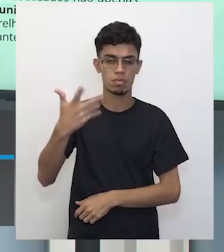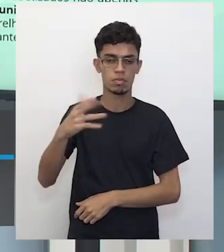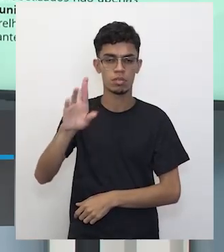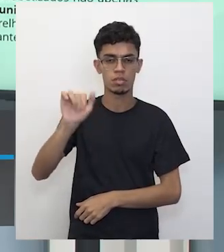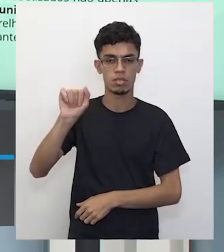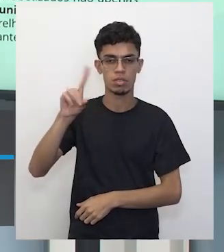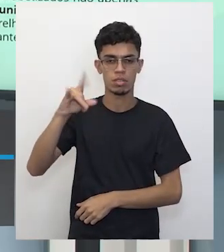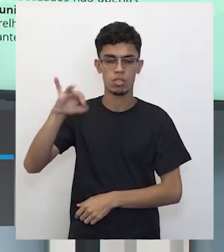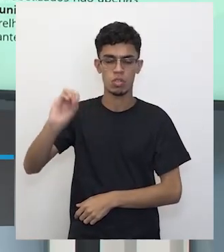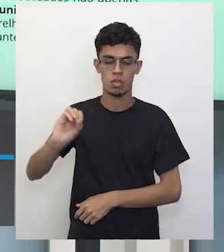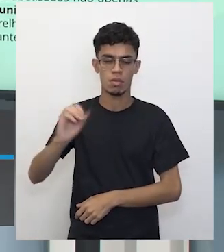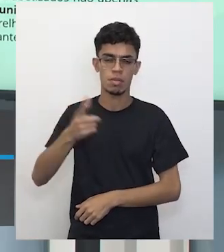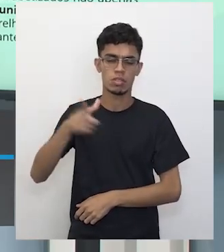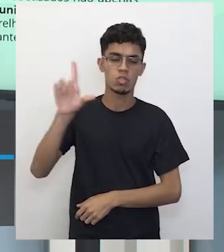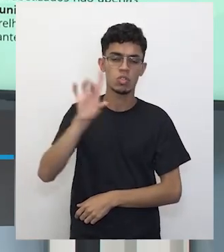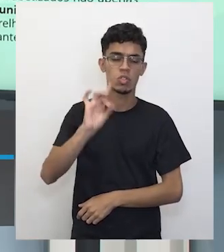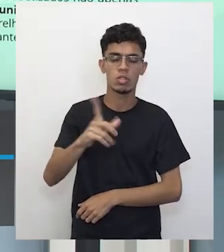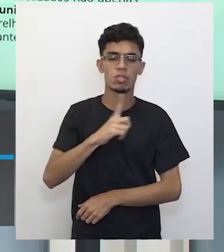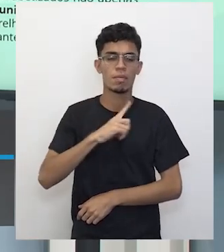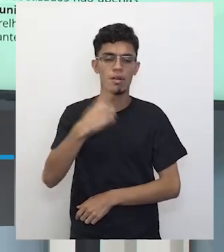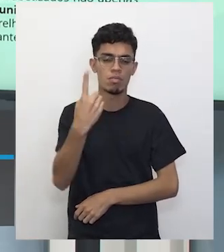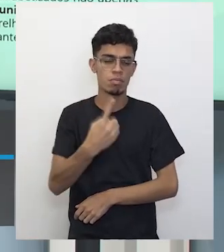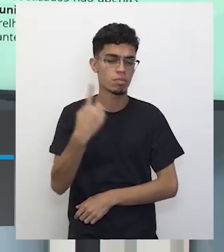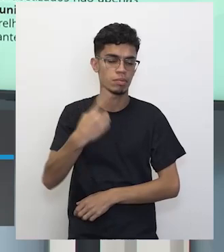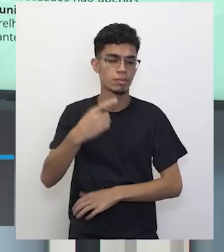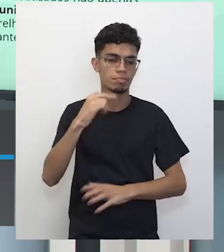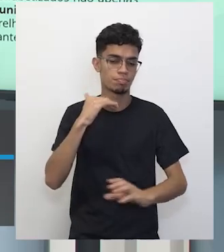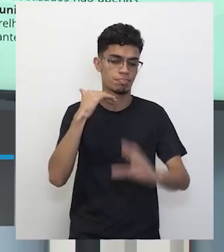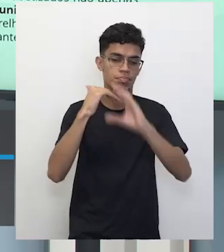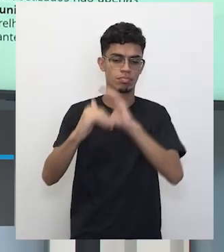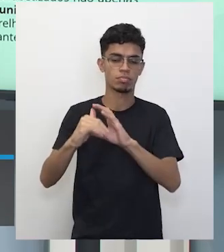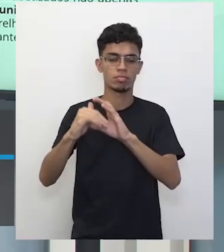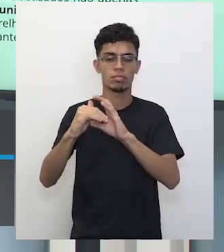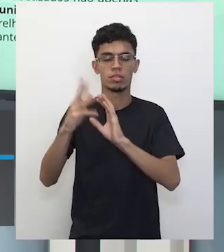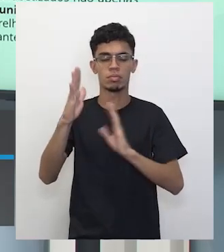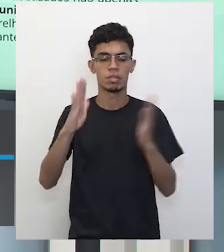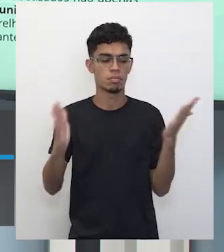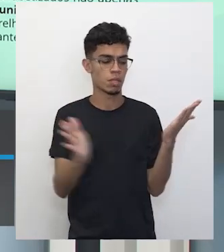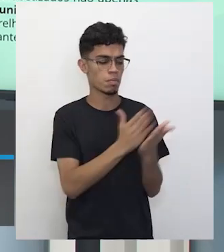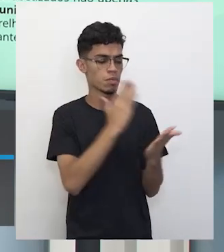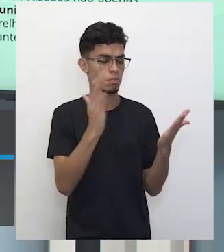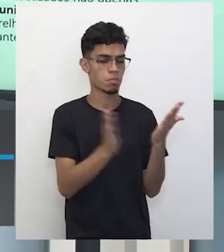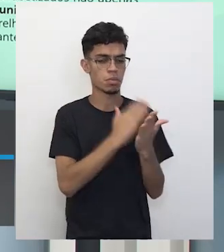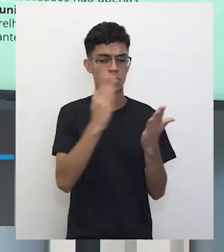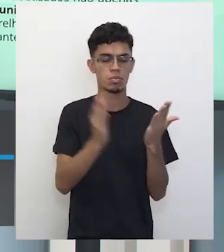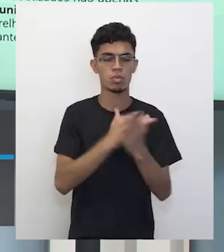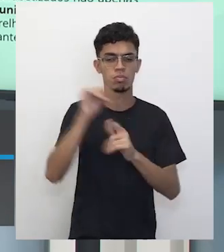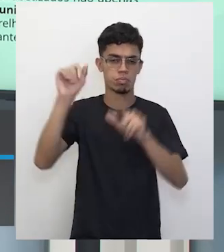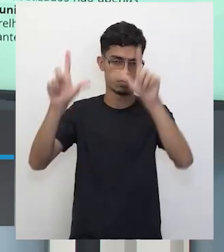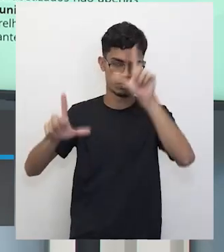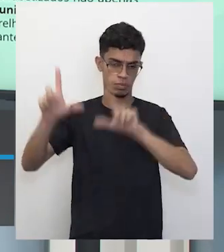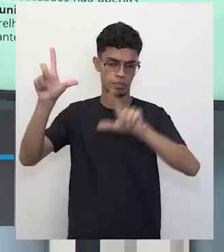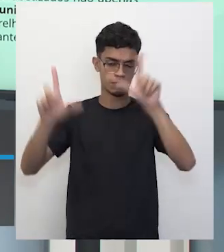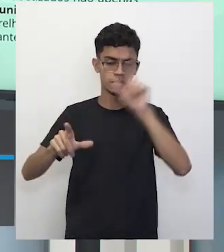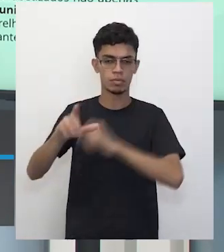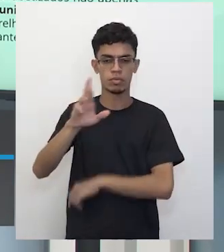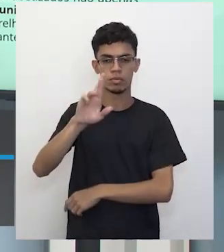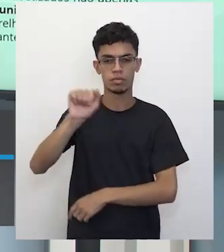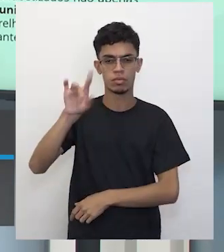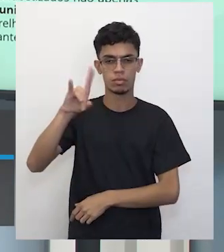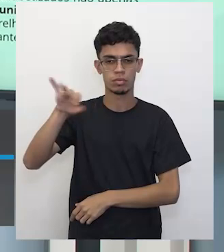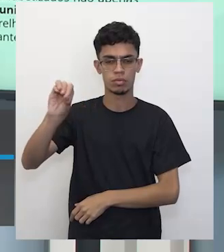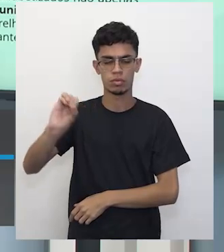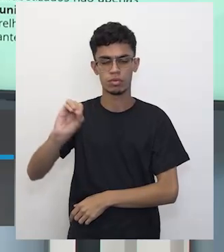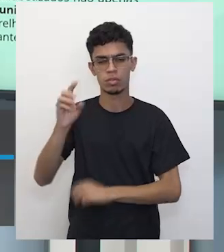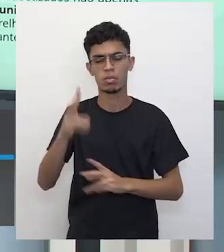de informação. A mensagem era transmitida pelos grandes jornais, pela televisão, pelo rádio.